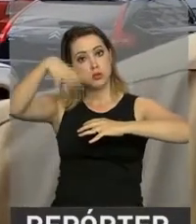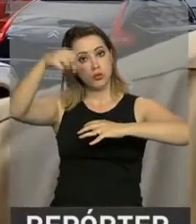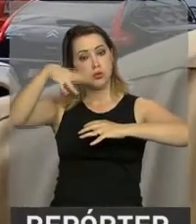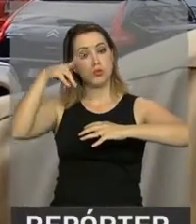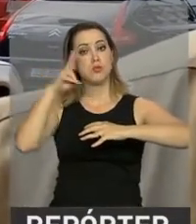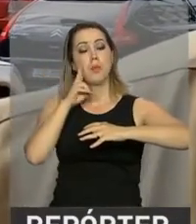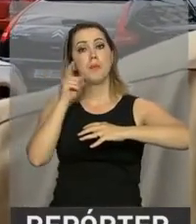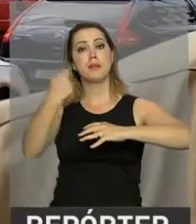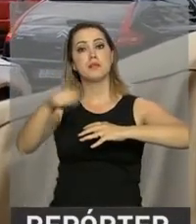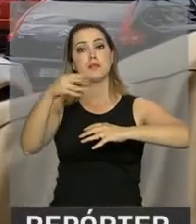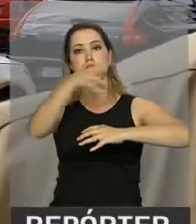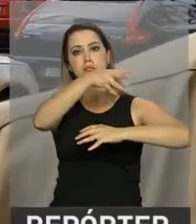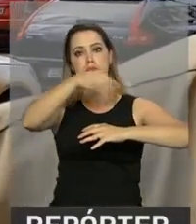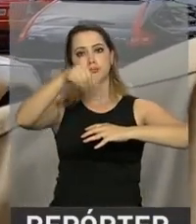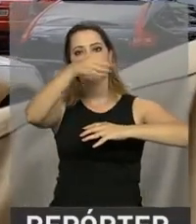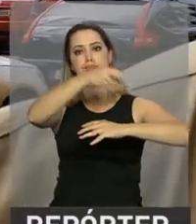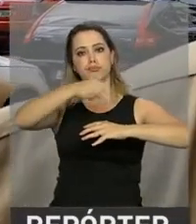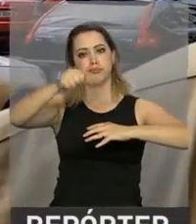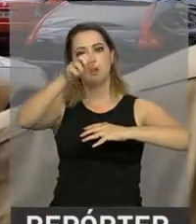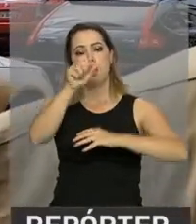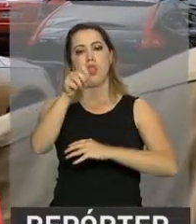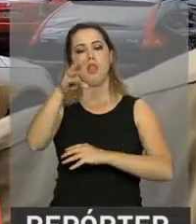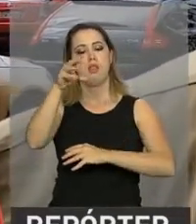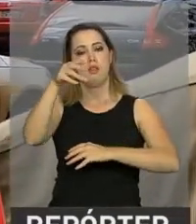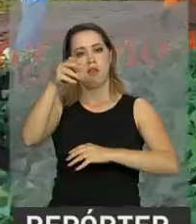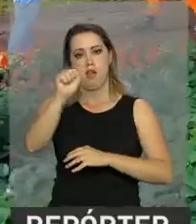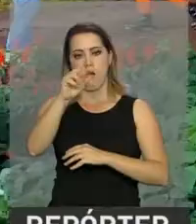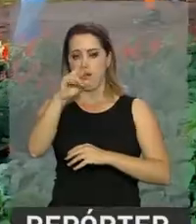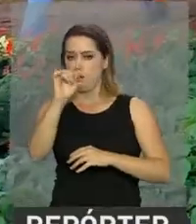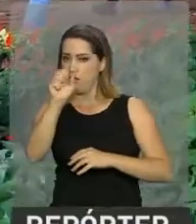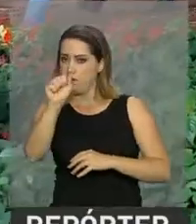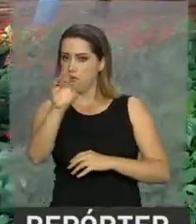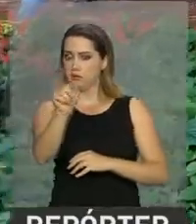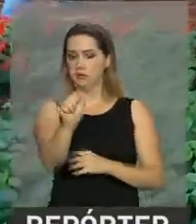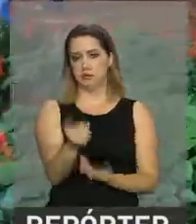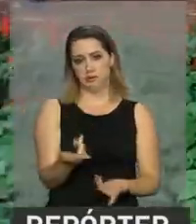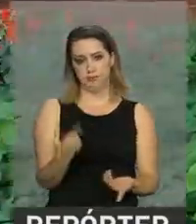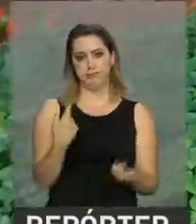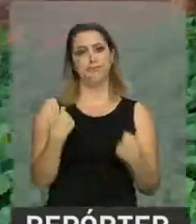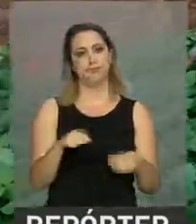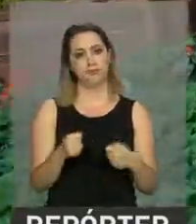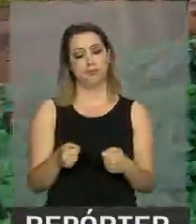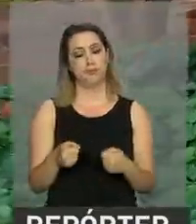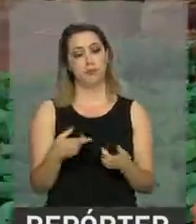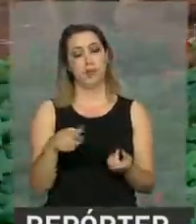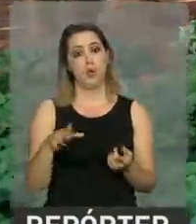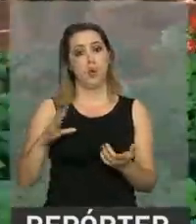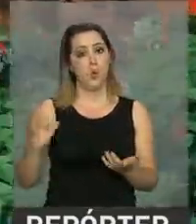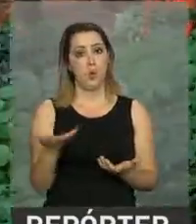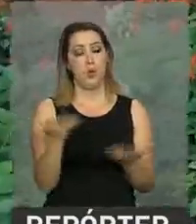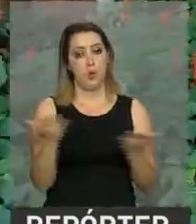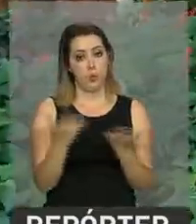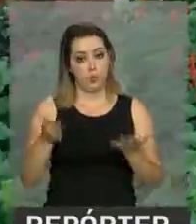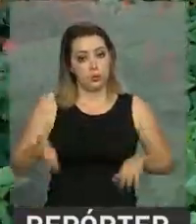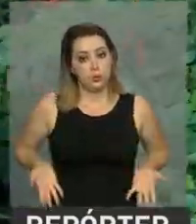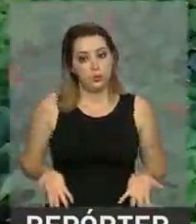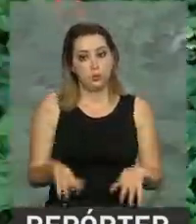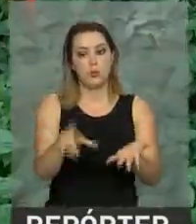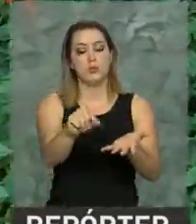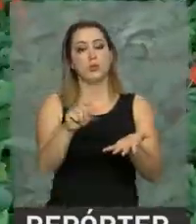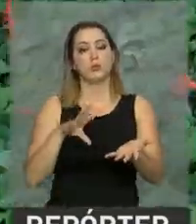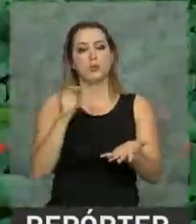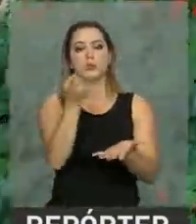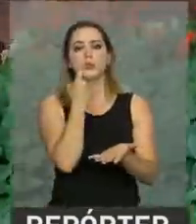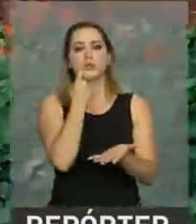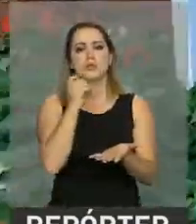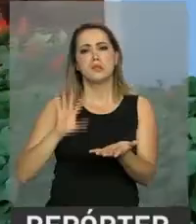terra. Acumulando água, o mosquito não faz oposição. A partir de hoje, essas mobilizações acontecem todas as sextas-feiras